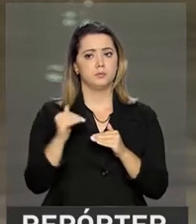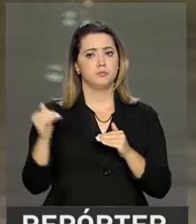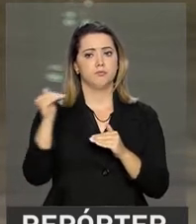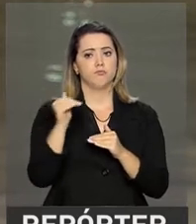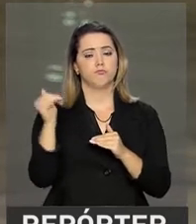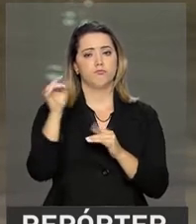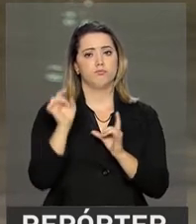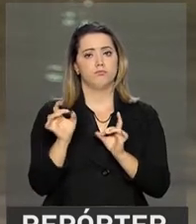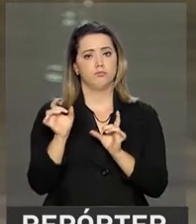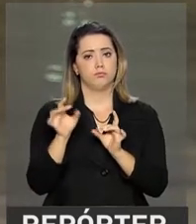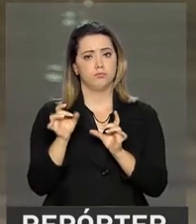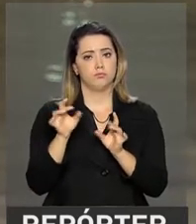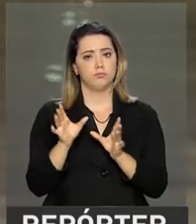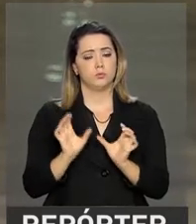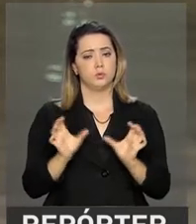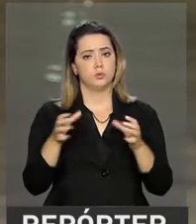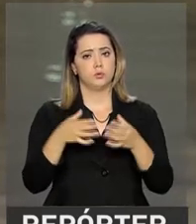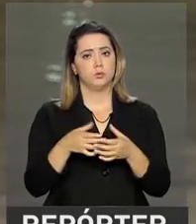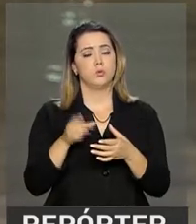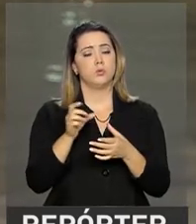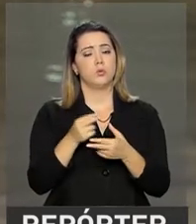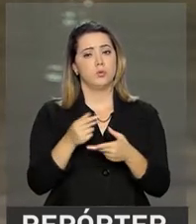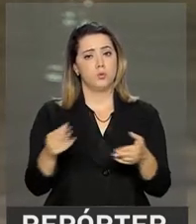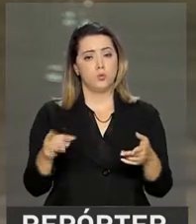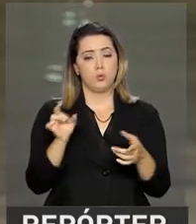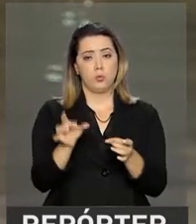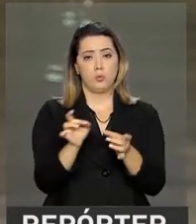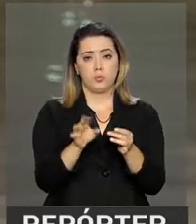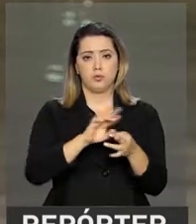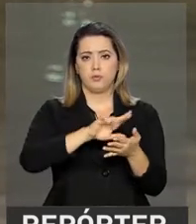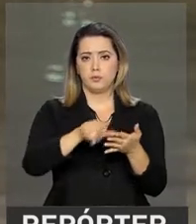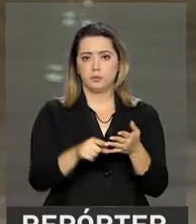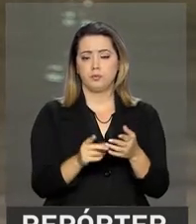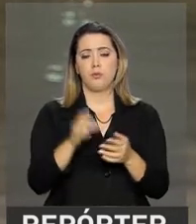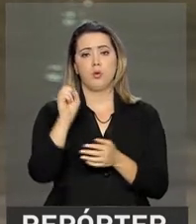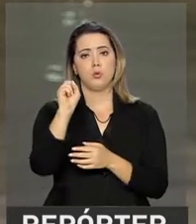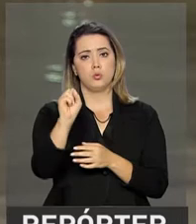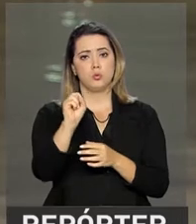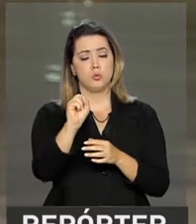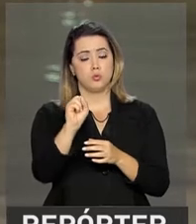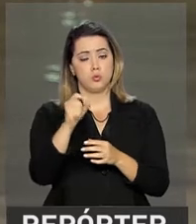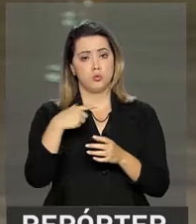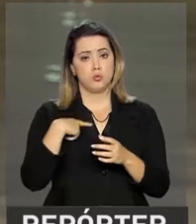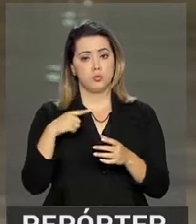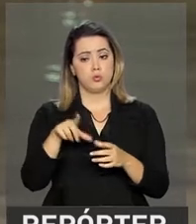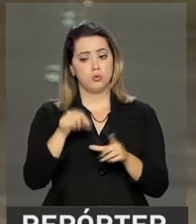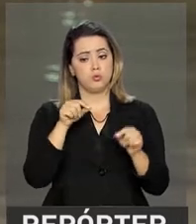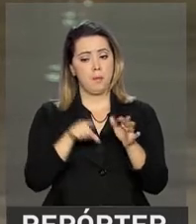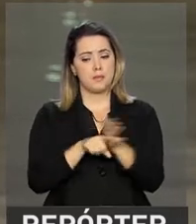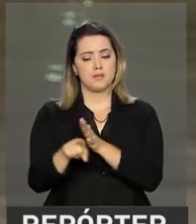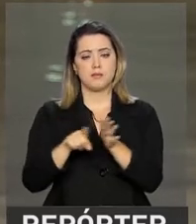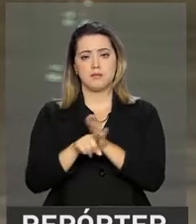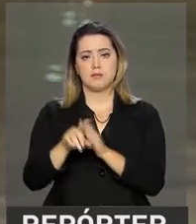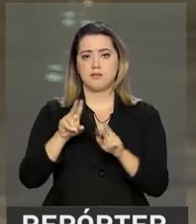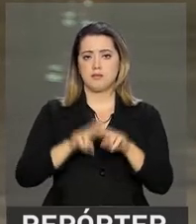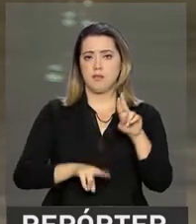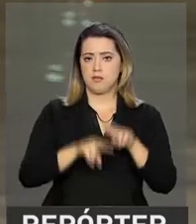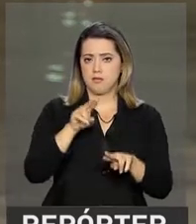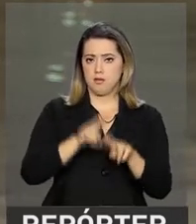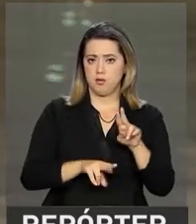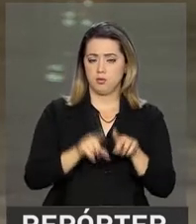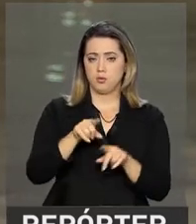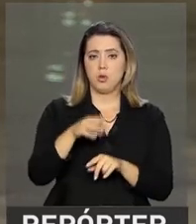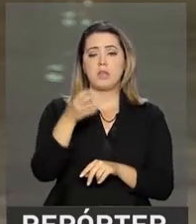nas vendas do setor varejista no país dos oito segmentos pesquisados pelo ibge em junho seis